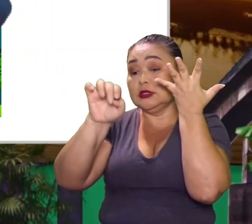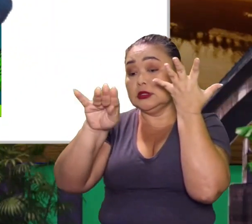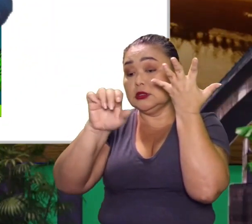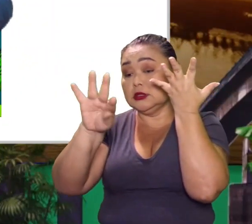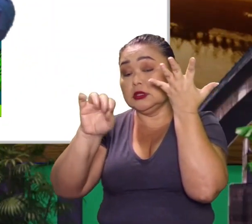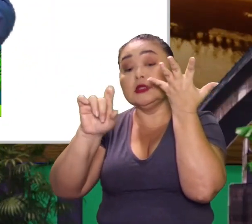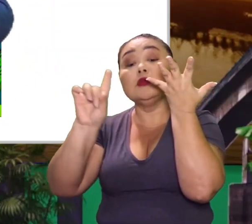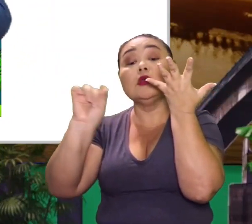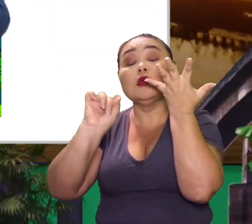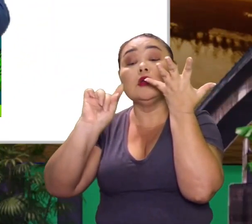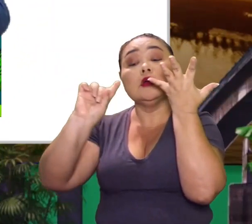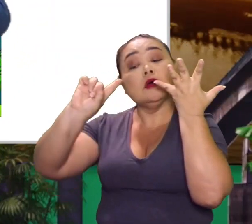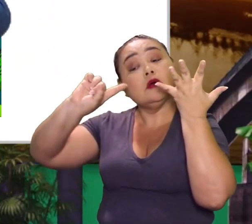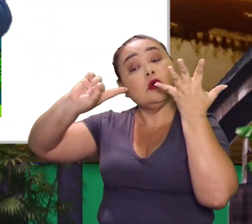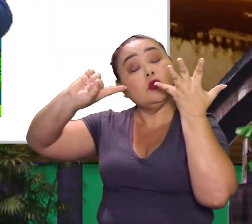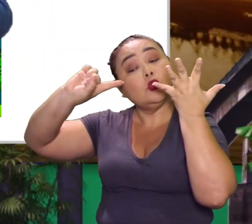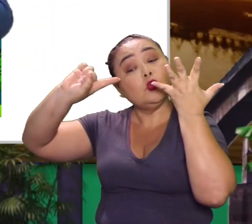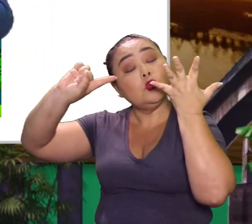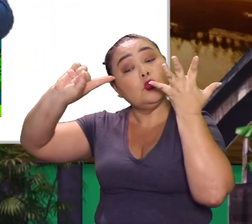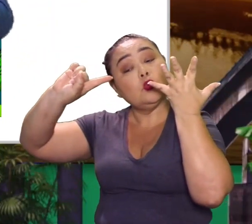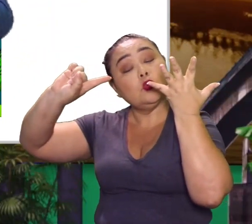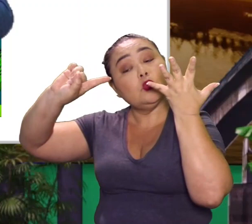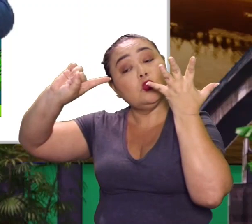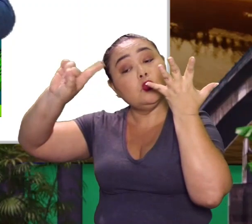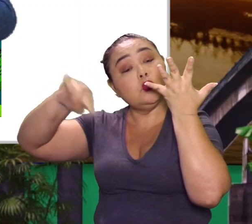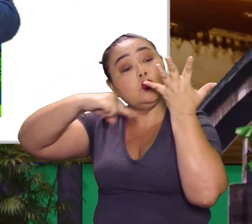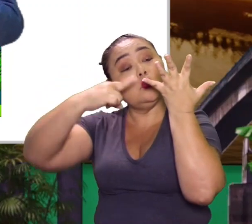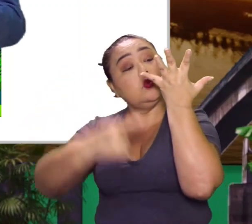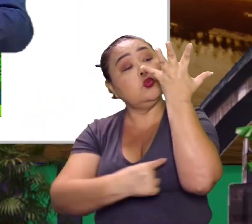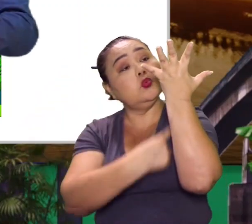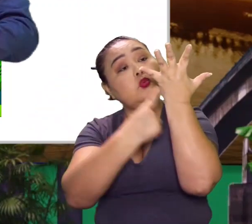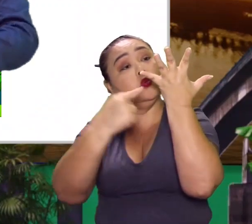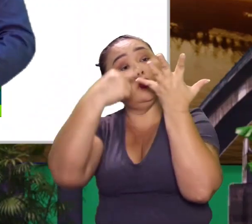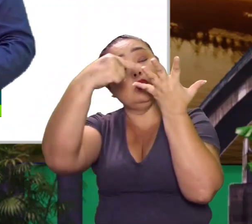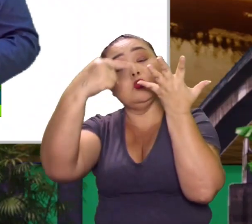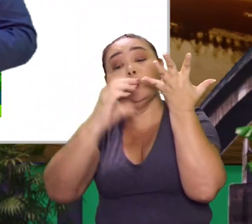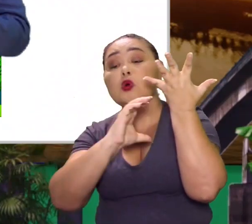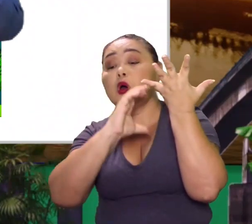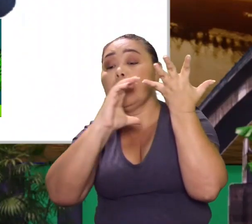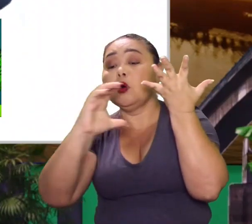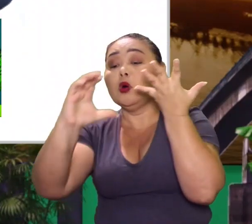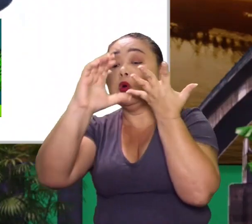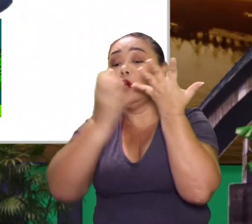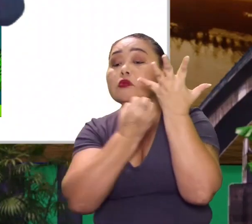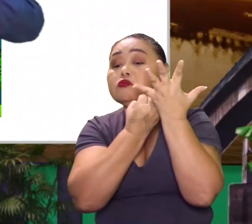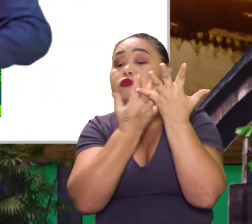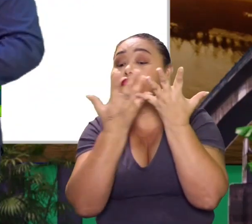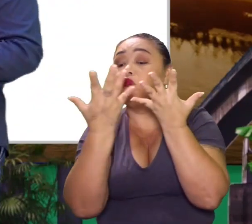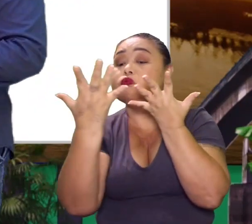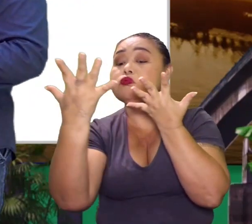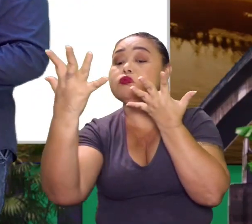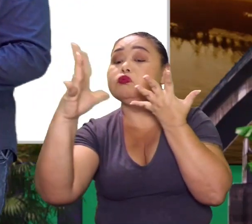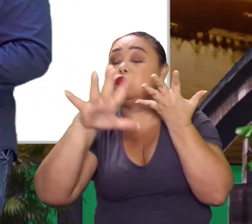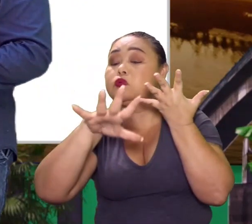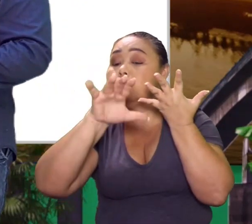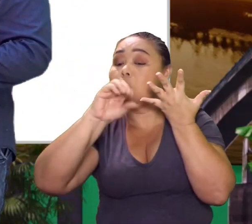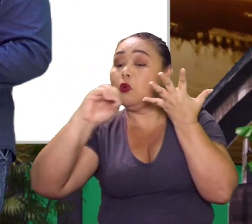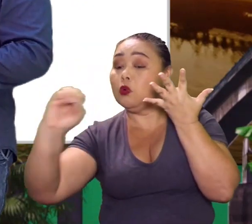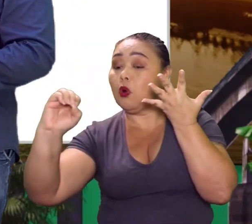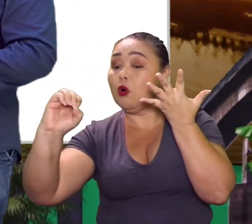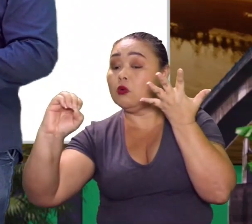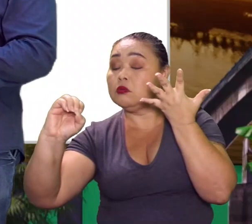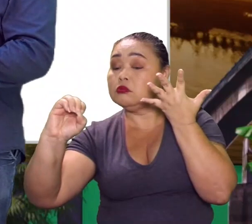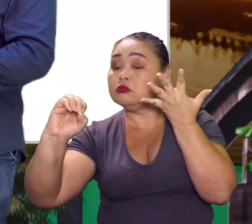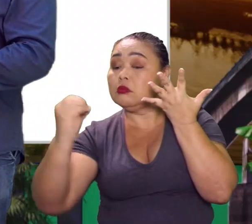lembrar, fotossíntese é o processo em que a vegetação transforma o gás carbônico e joga para a atmosfera o oxigênio. Olha